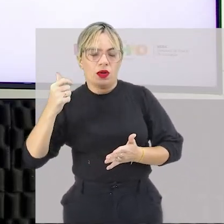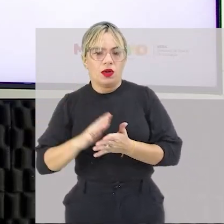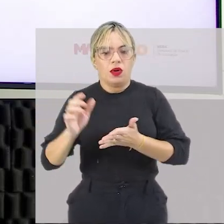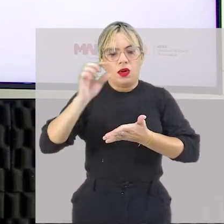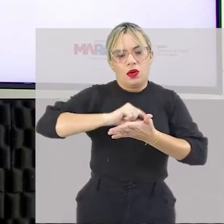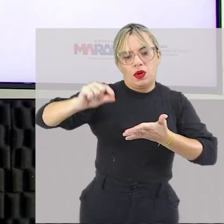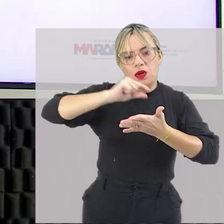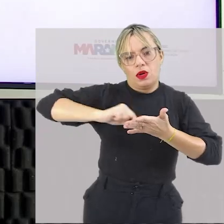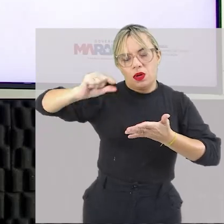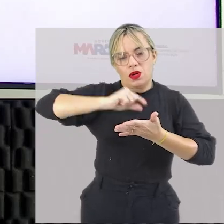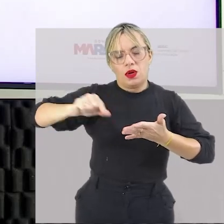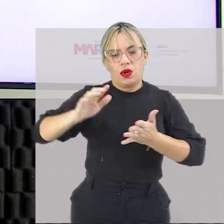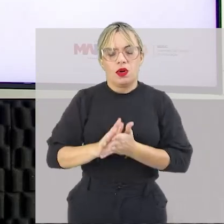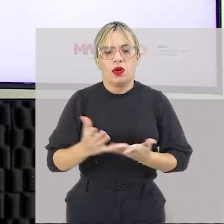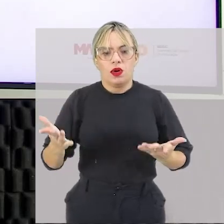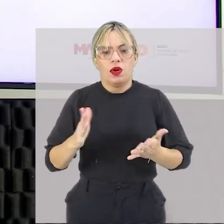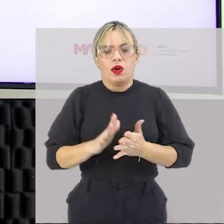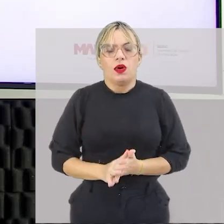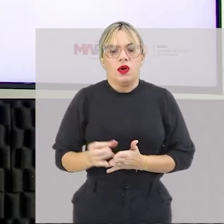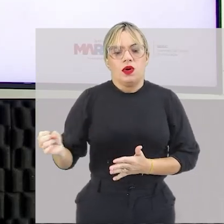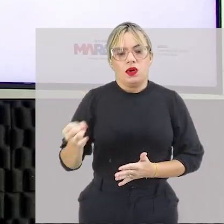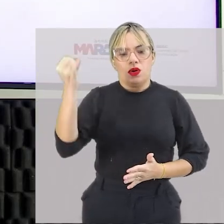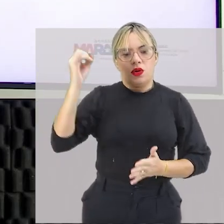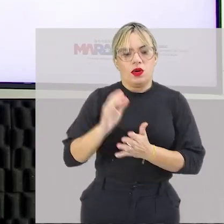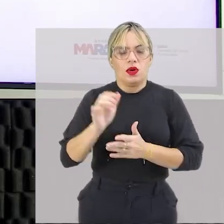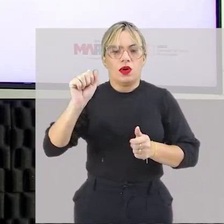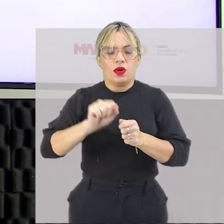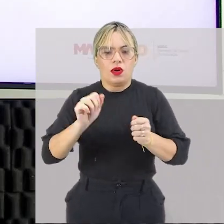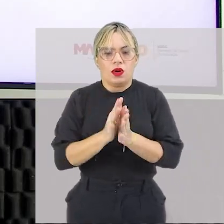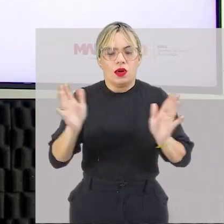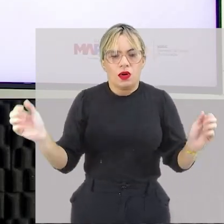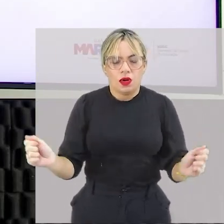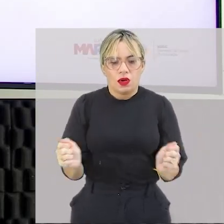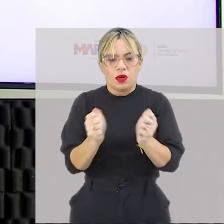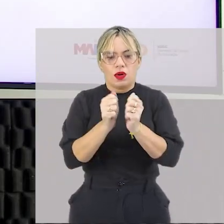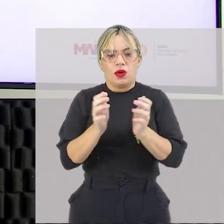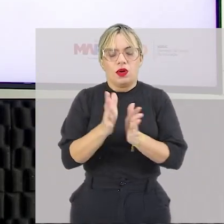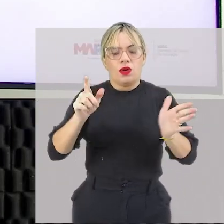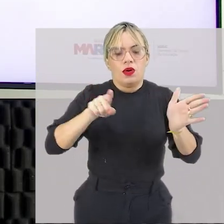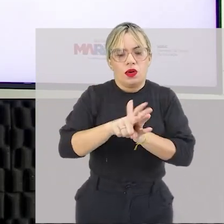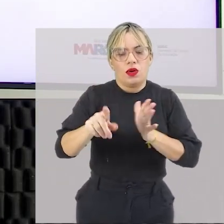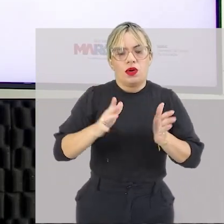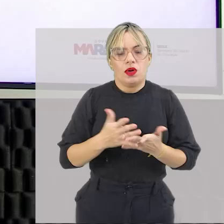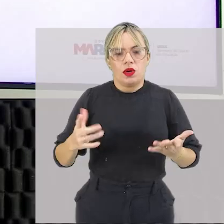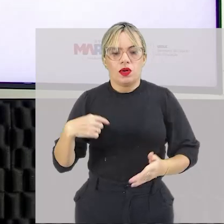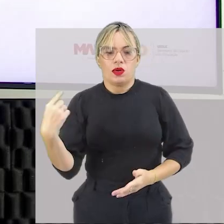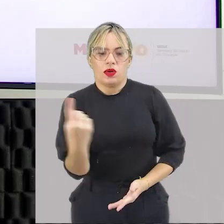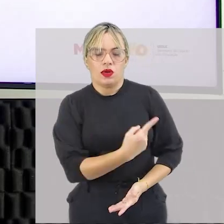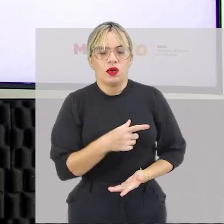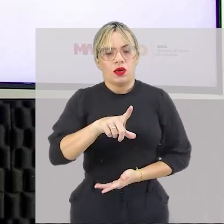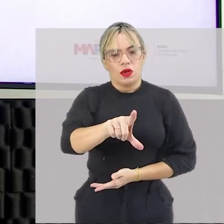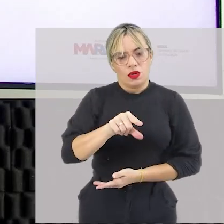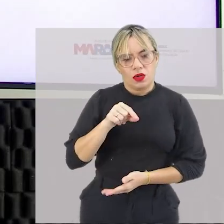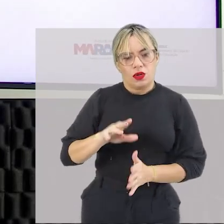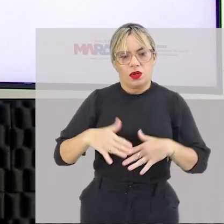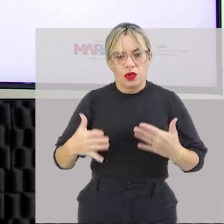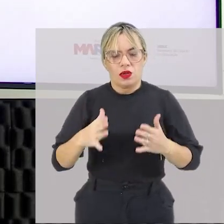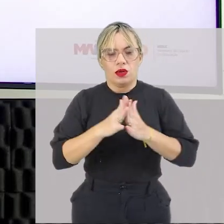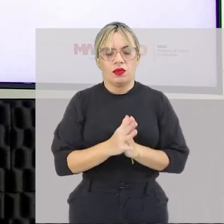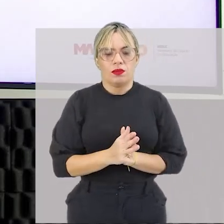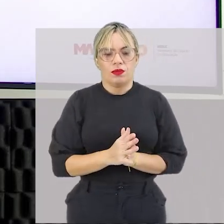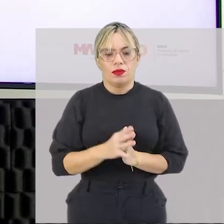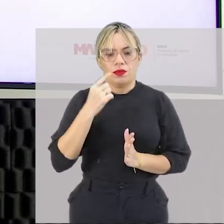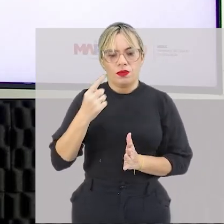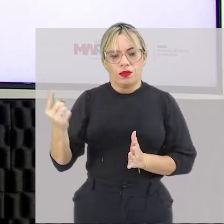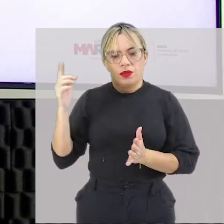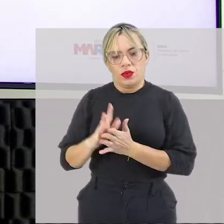marca-texto para destacar o que foi importante e vamos fazer juntos aqui essas questões que nós selecionamos para vocês. Eu